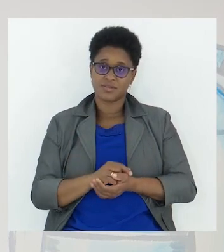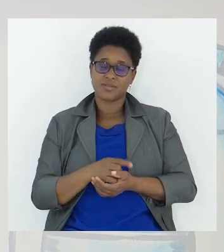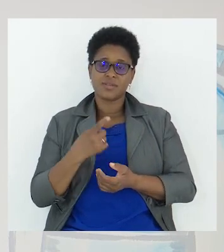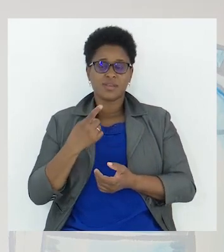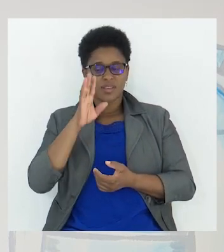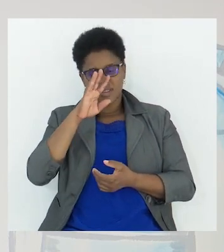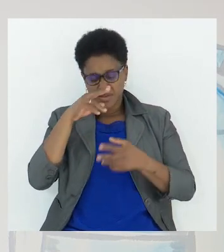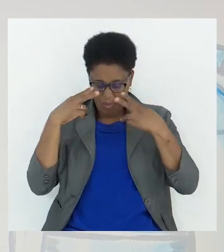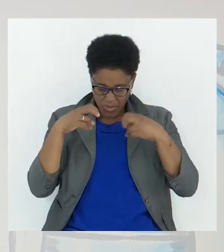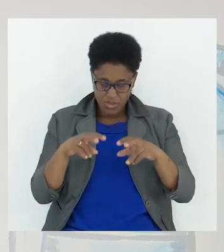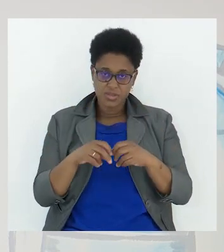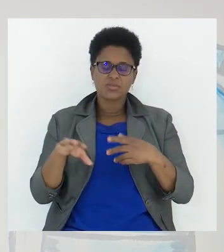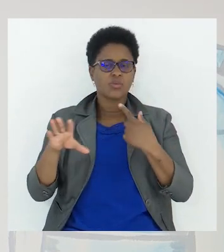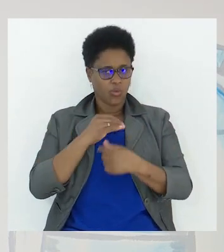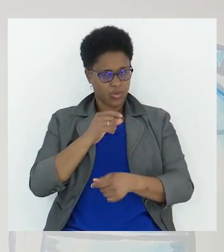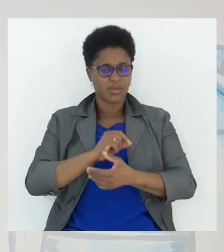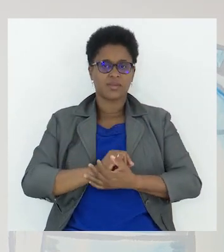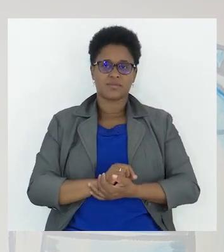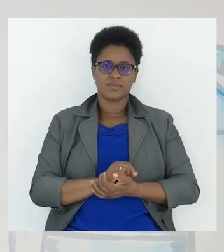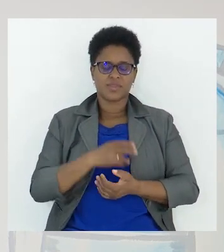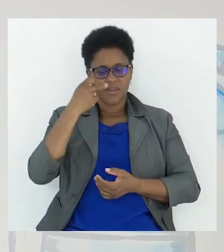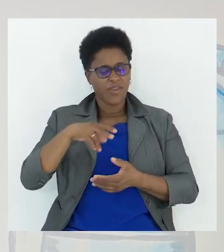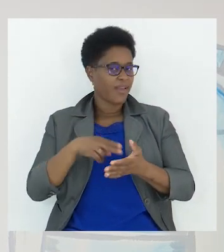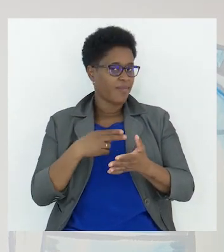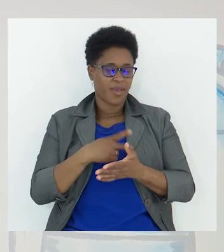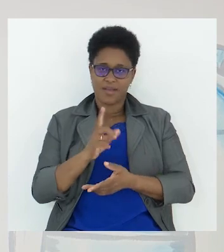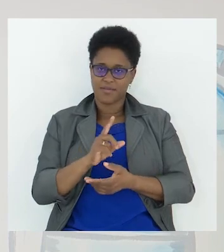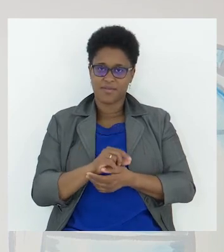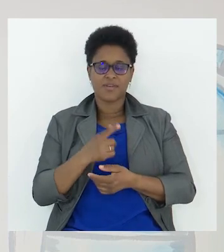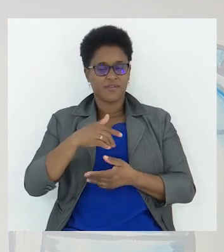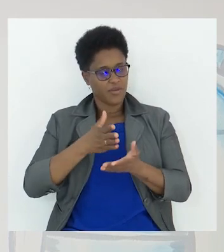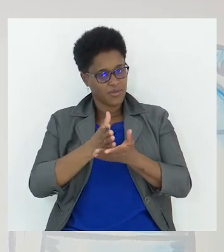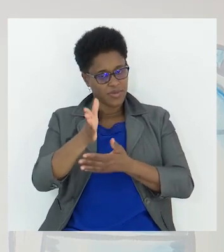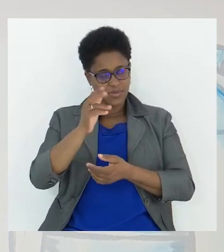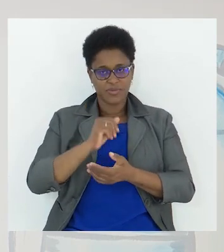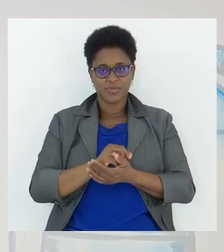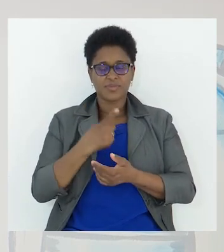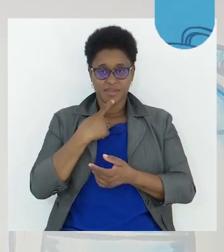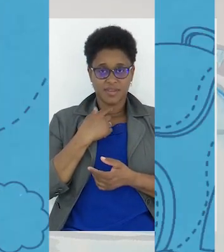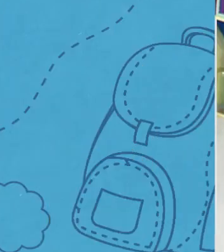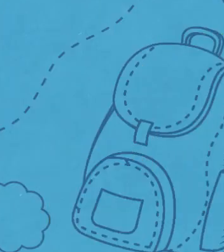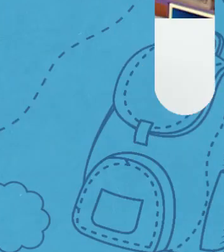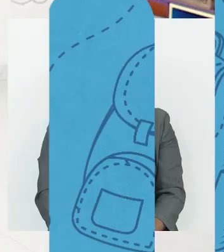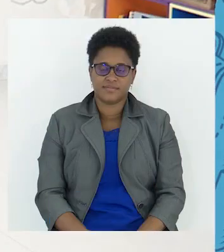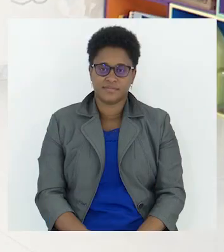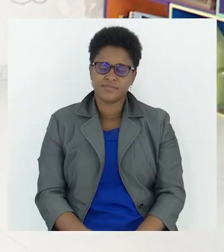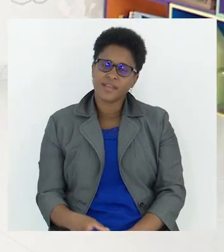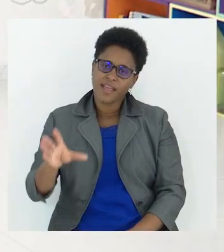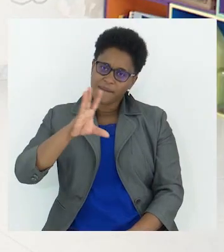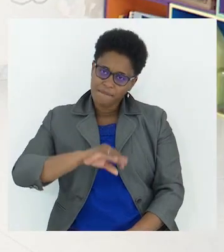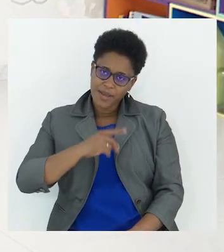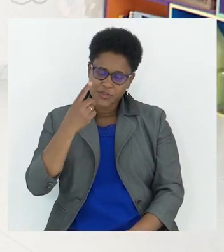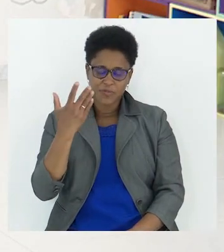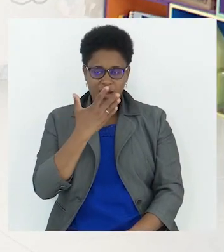gente pesquisar, a gente consegue. Não fica à espera. Vai em frente. Tá bem? Mais um